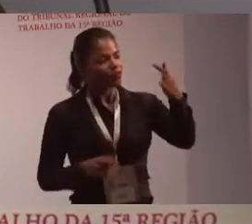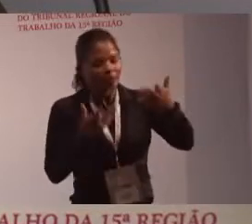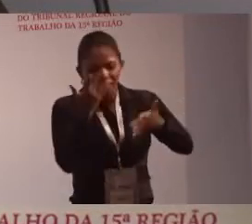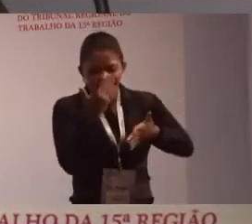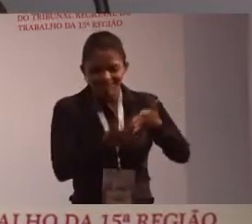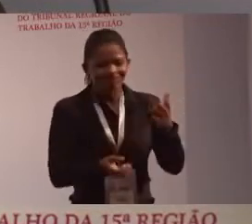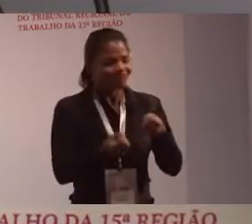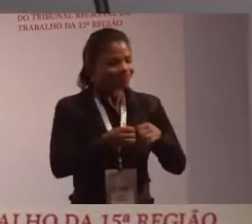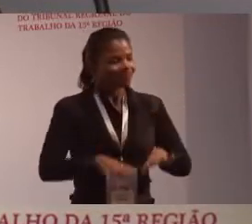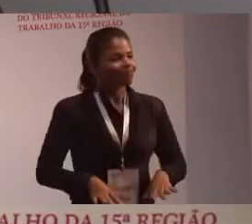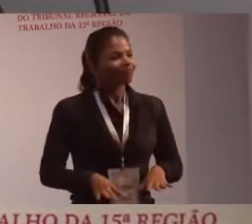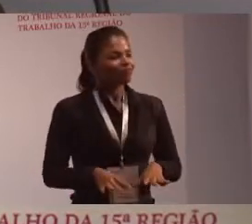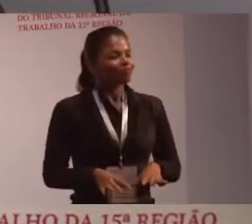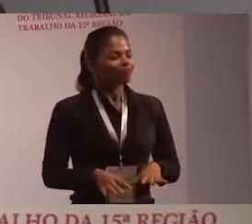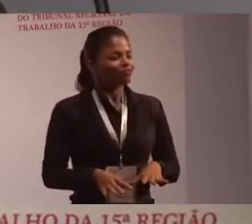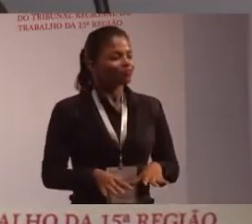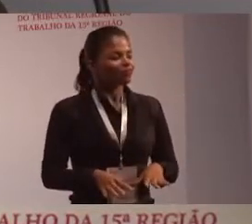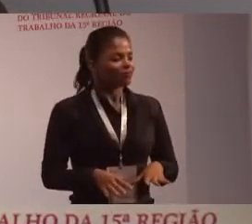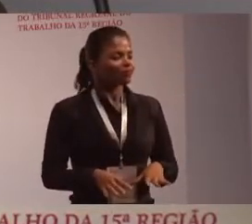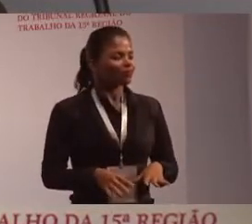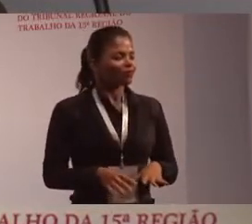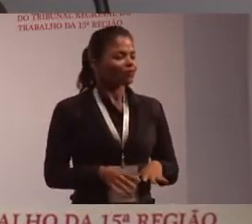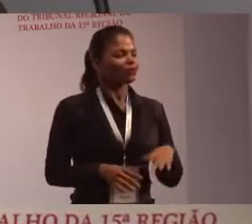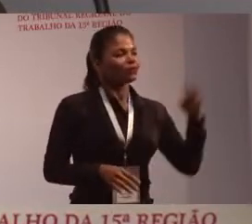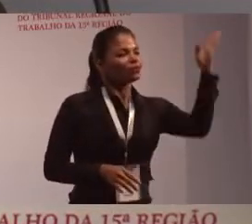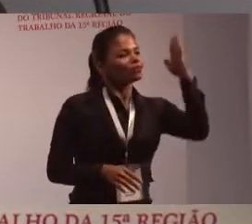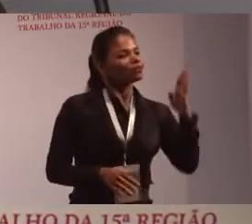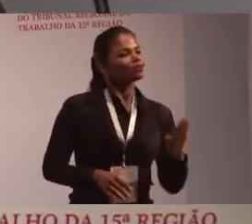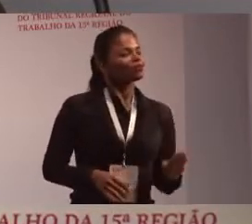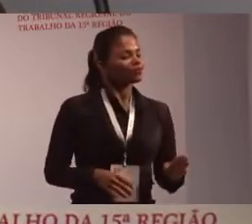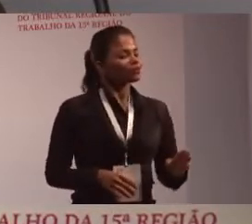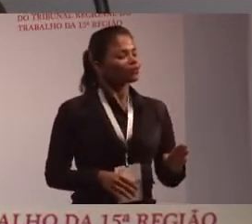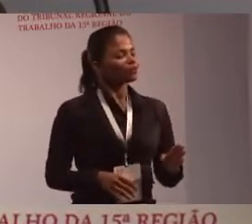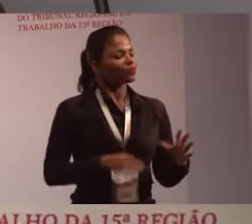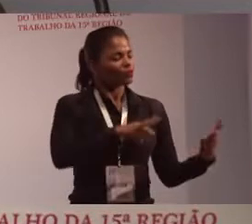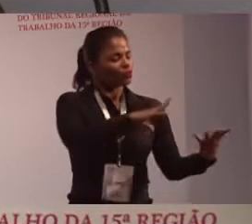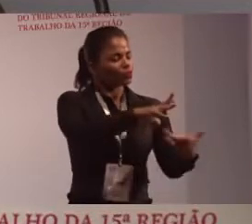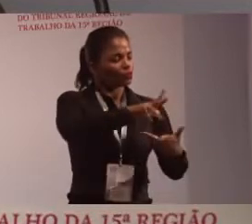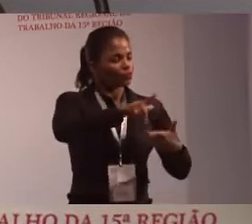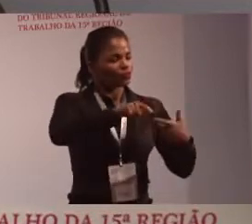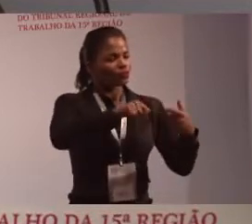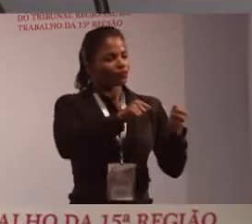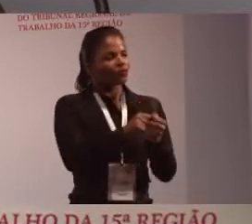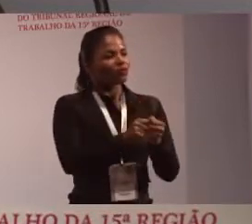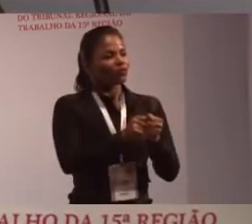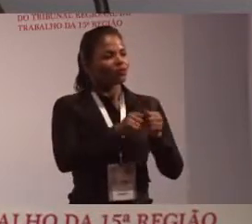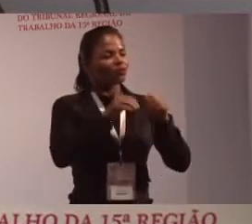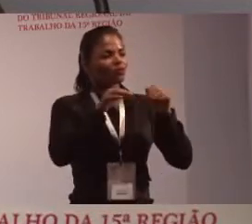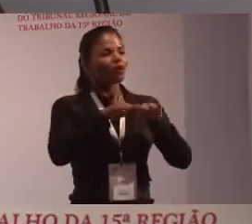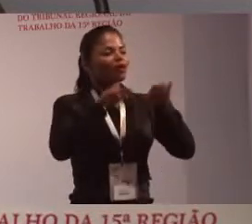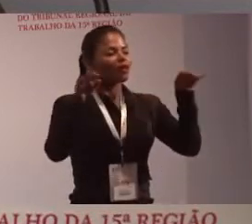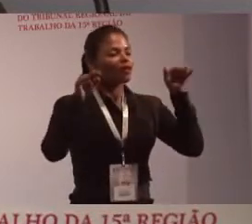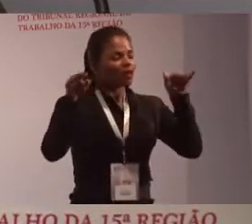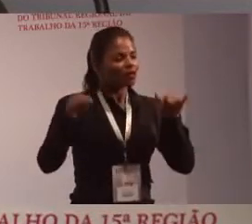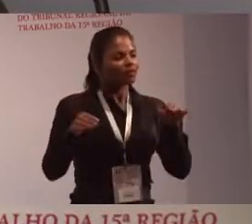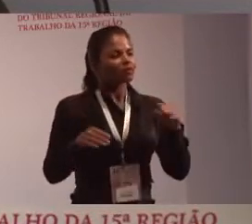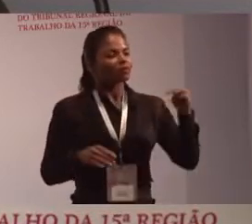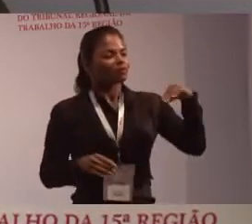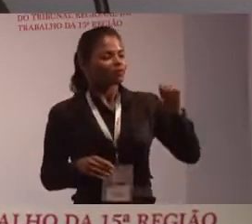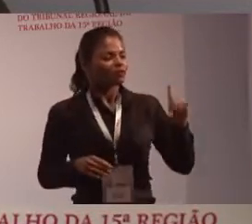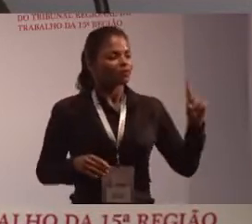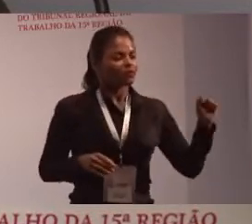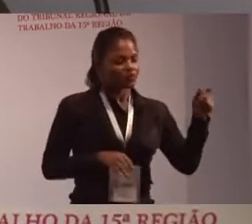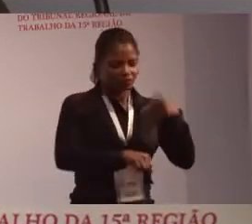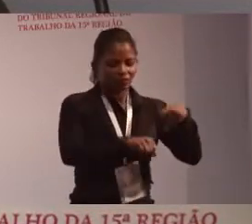bonde. E uma provocação, talvez, aqui também para os brasileiros, né? No mundo inteiro, a classe média tende a se expandir, enquanto